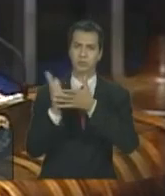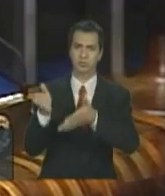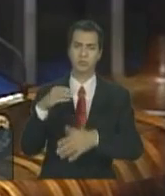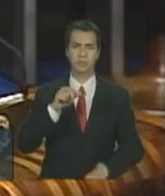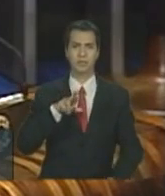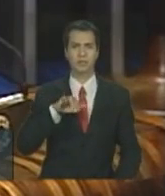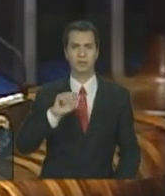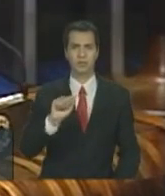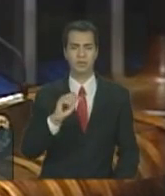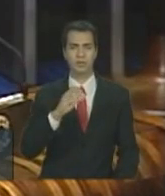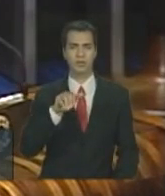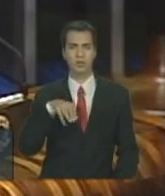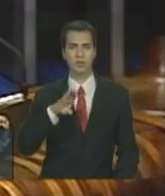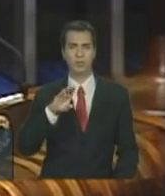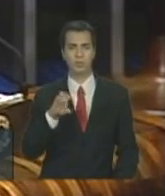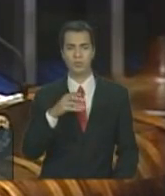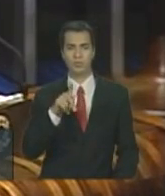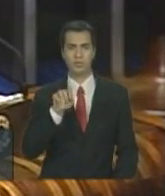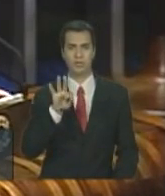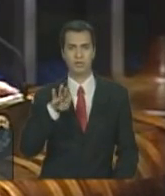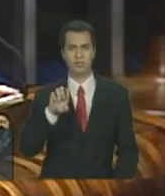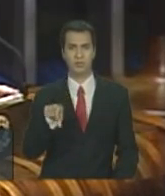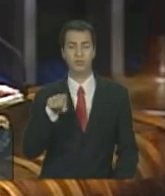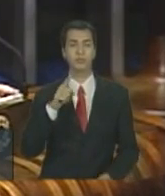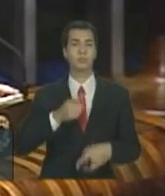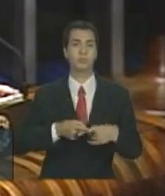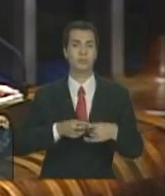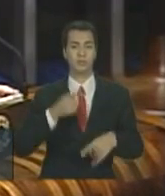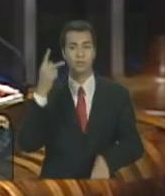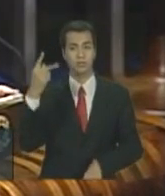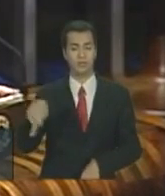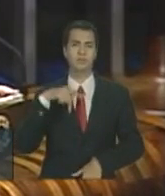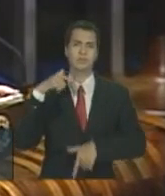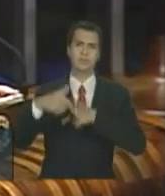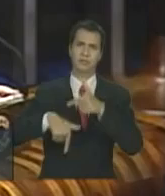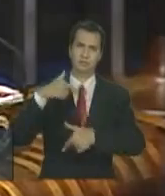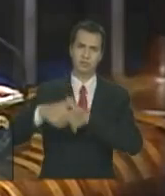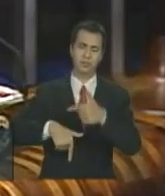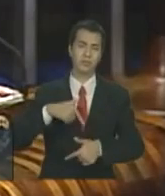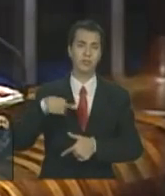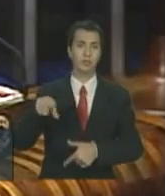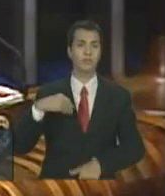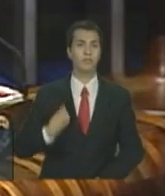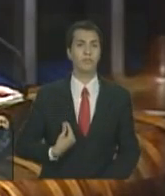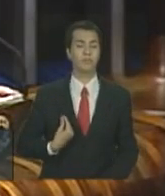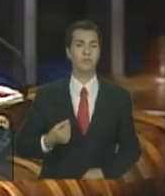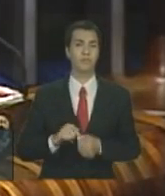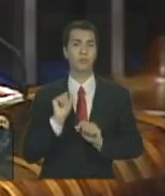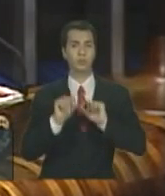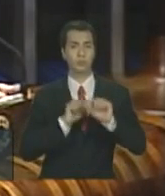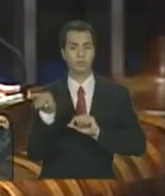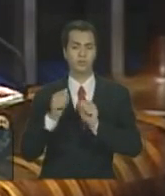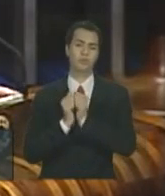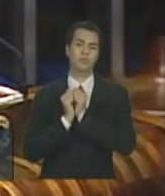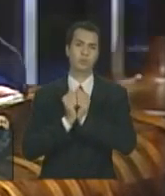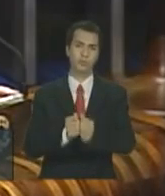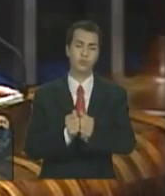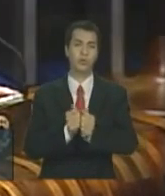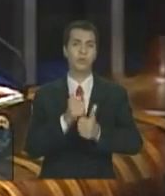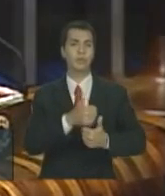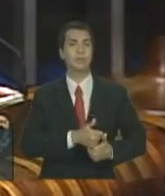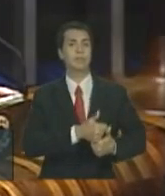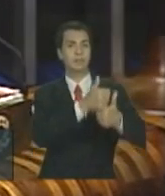uma militante que teve como destino acompanhar um